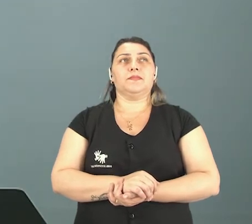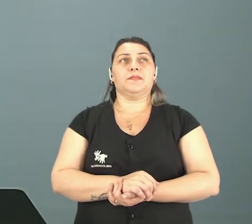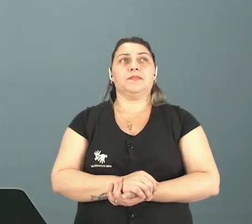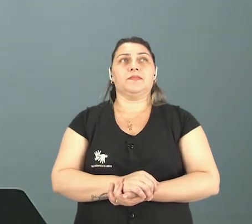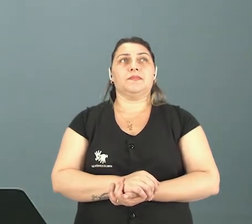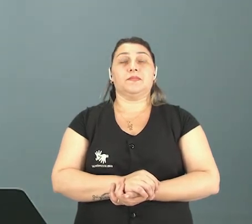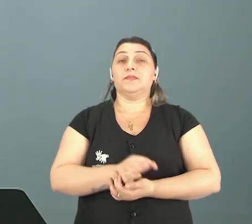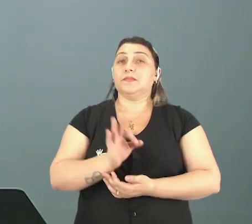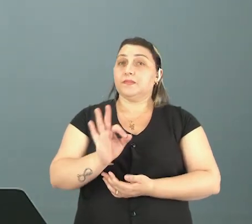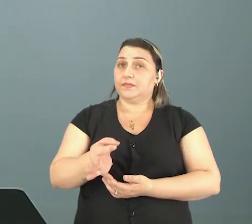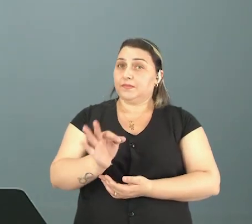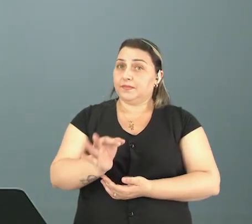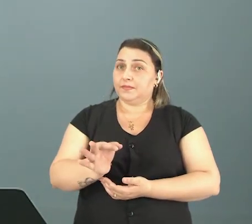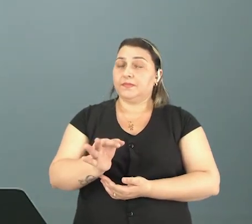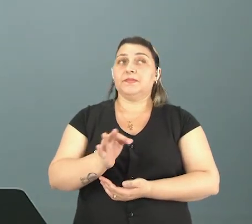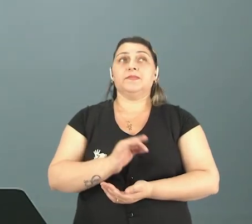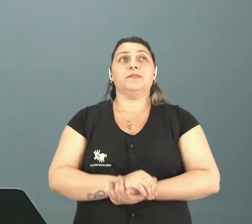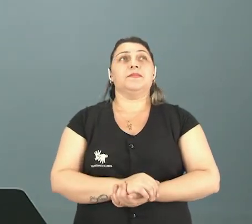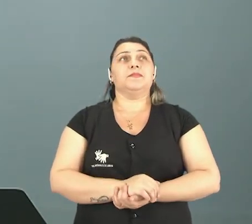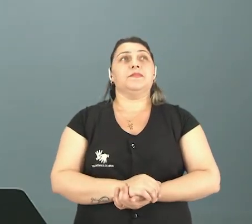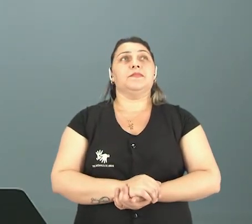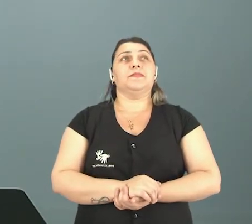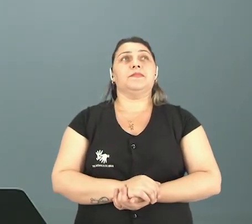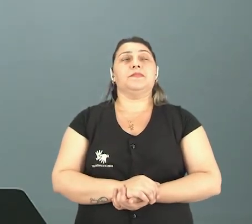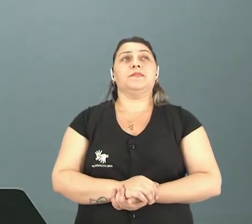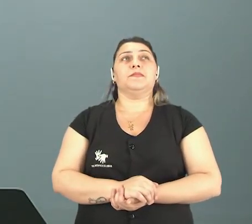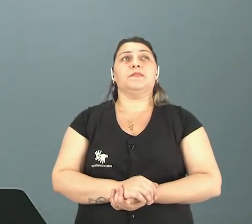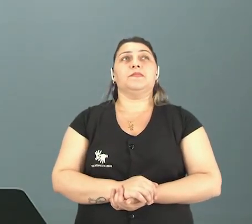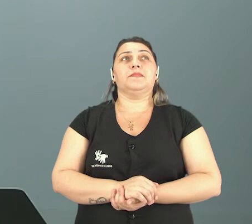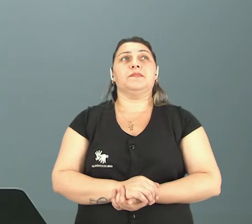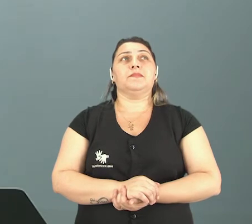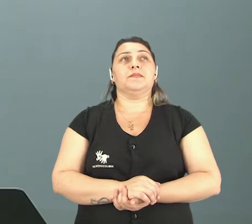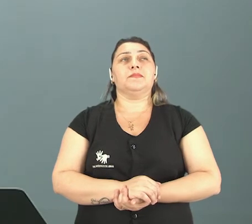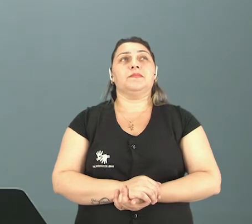aqui, certinho. E aqui.